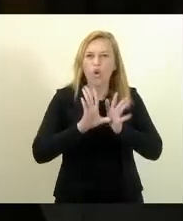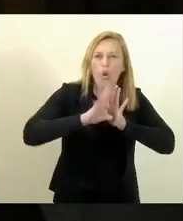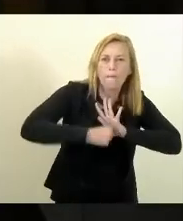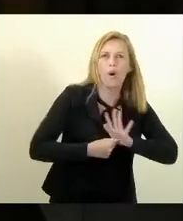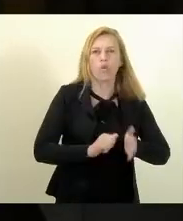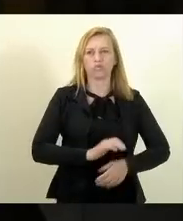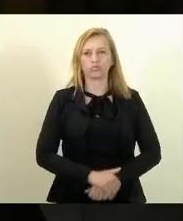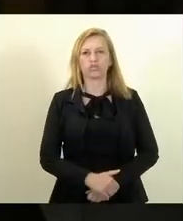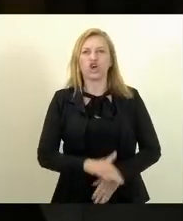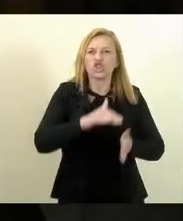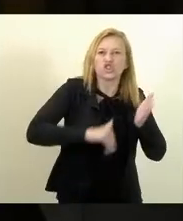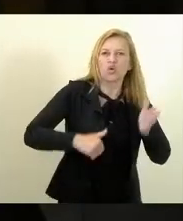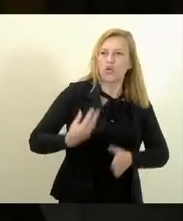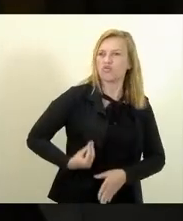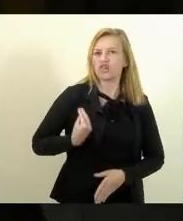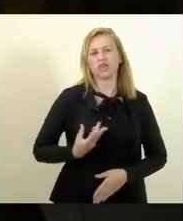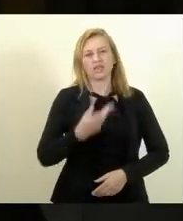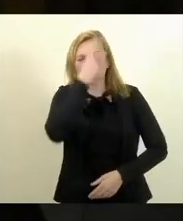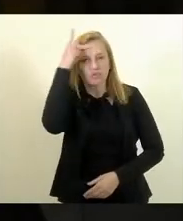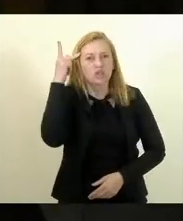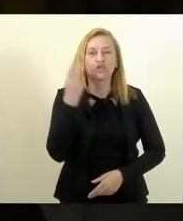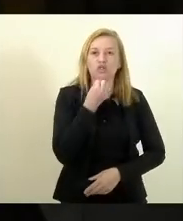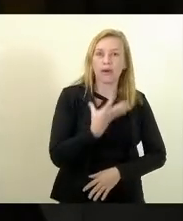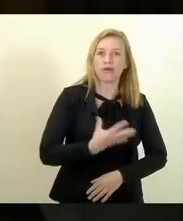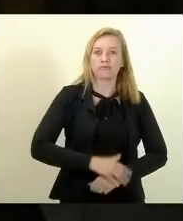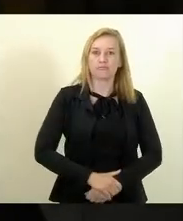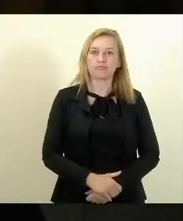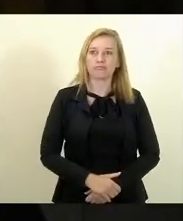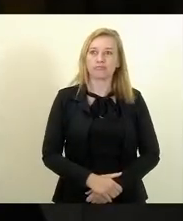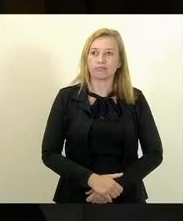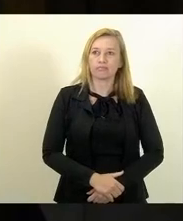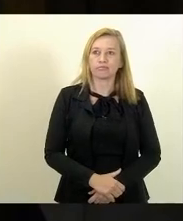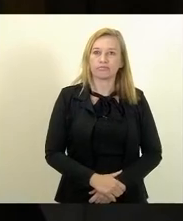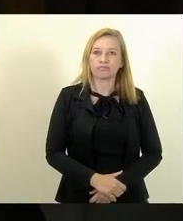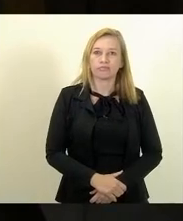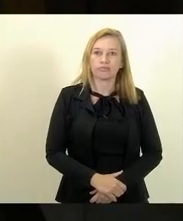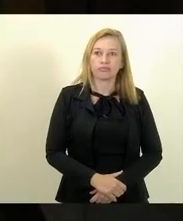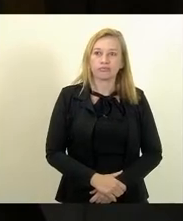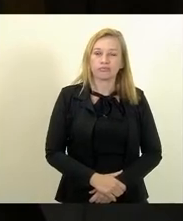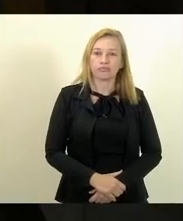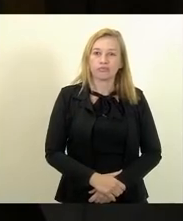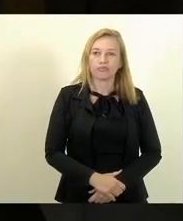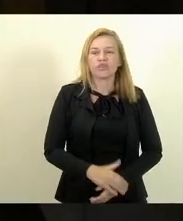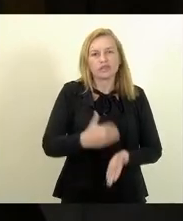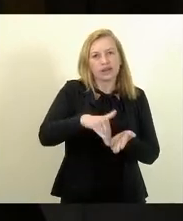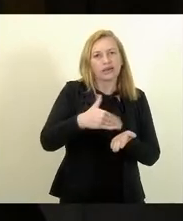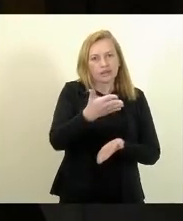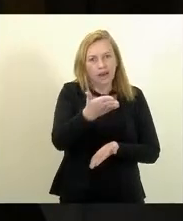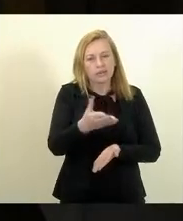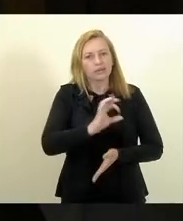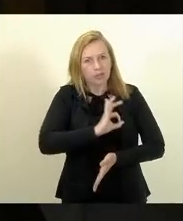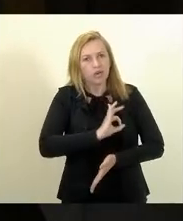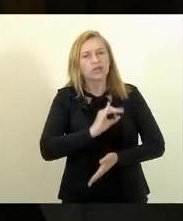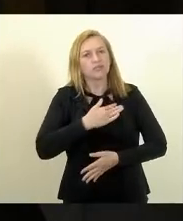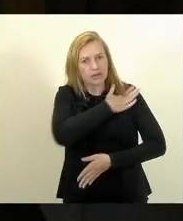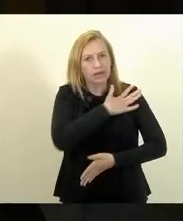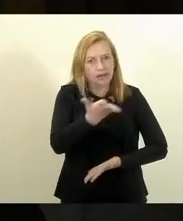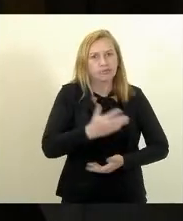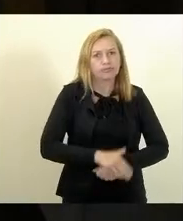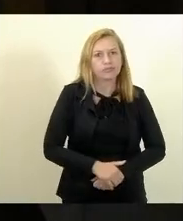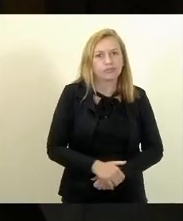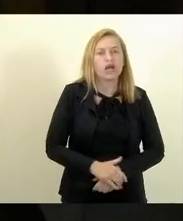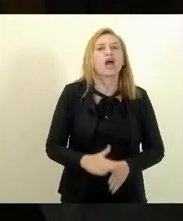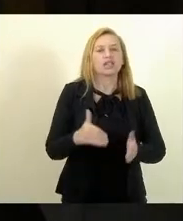roubou e tirou vidas das pessoas de bem, ele já era secretário da Polícia Militar. E